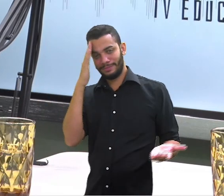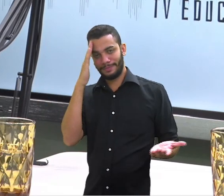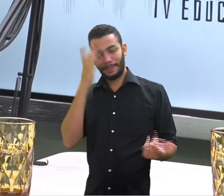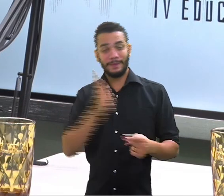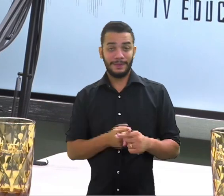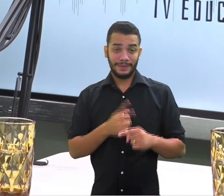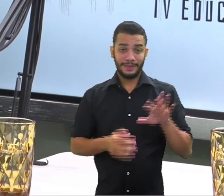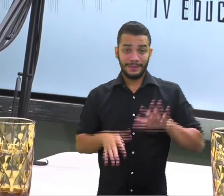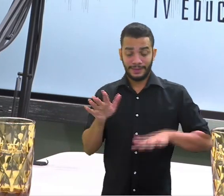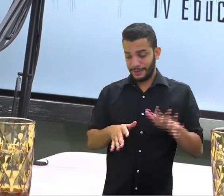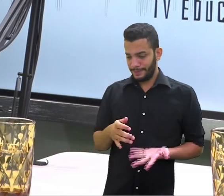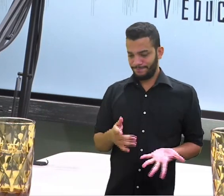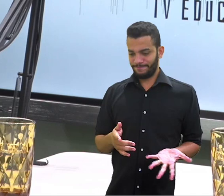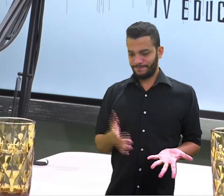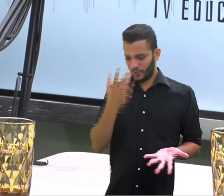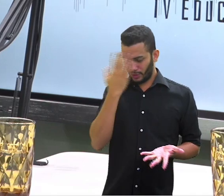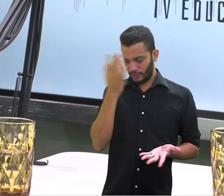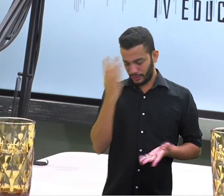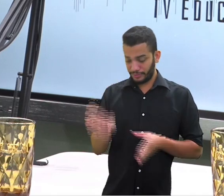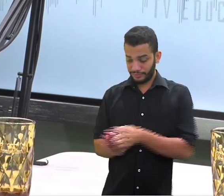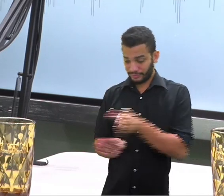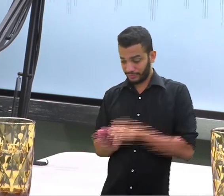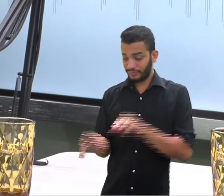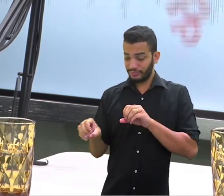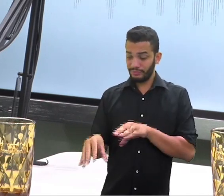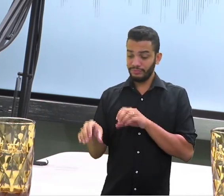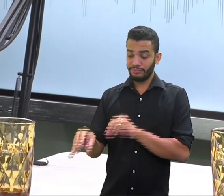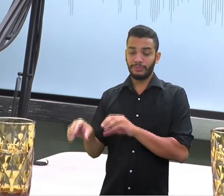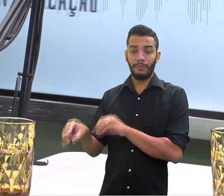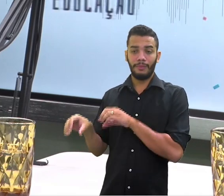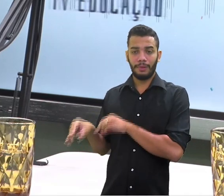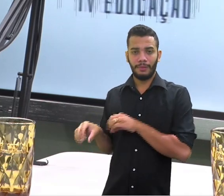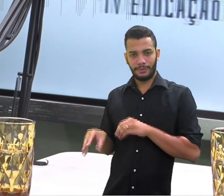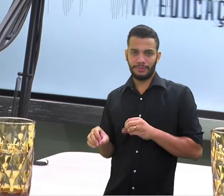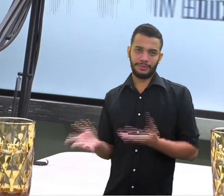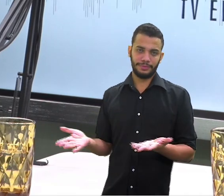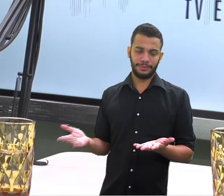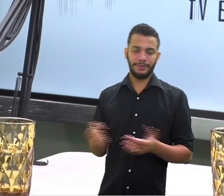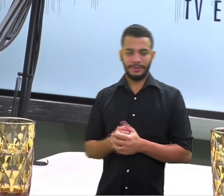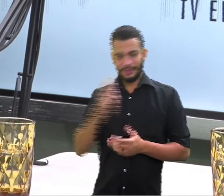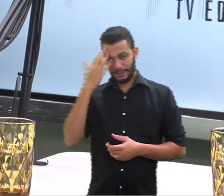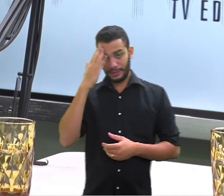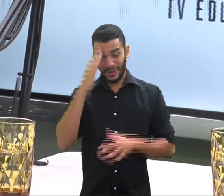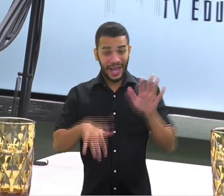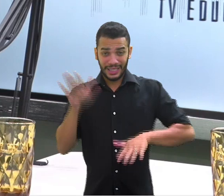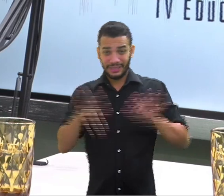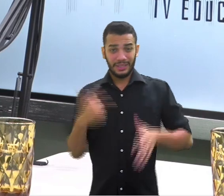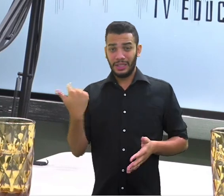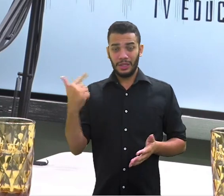quando está fazendo a matrícula do aluno, quais são as regras da escola e não repassam essas regras para o aluno. Essa falta